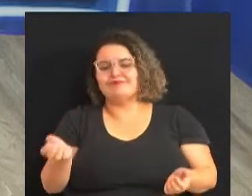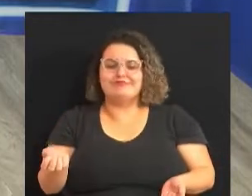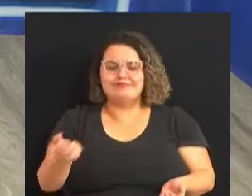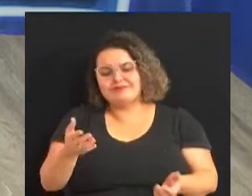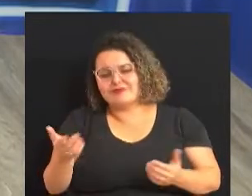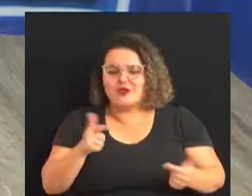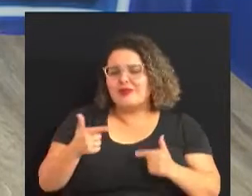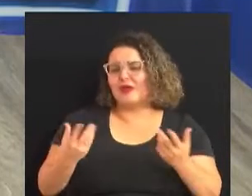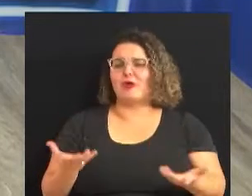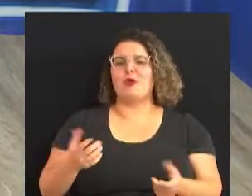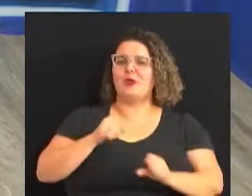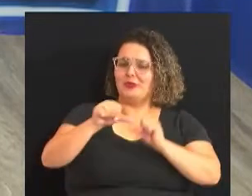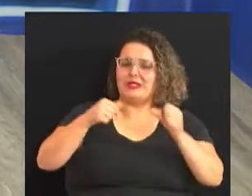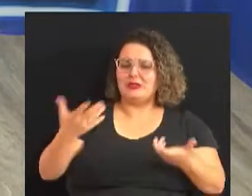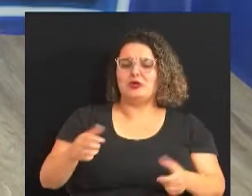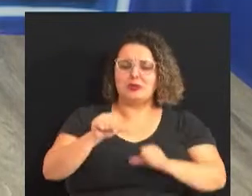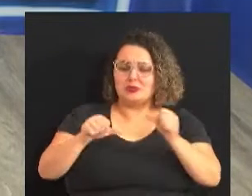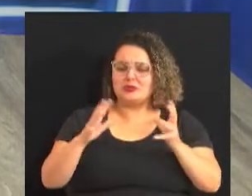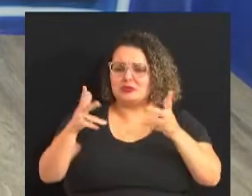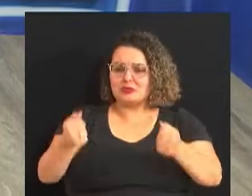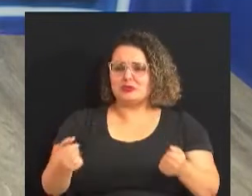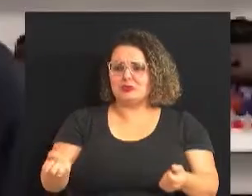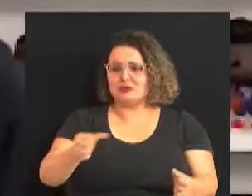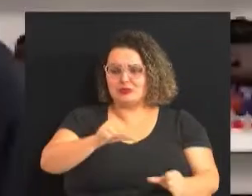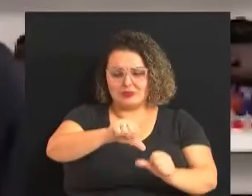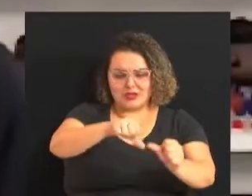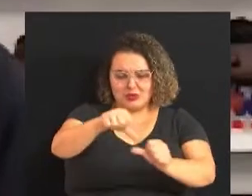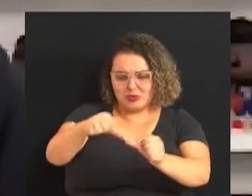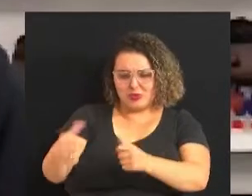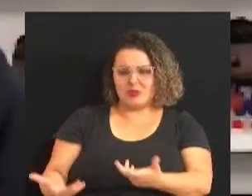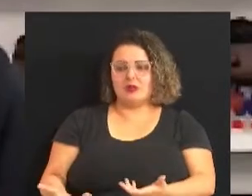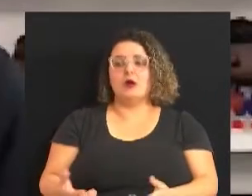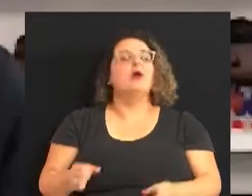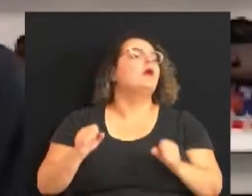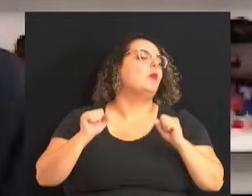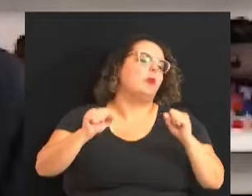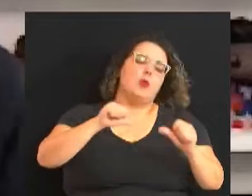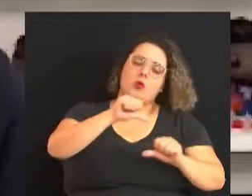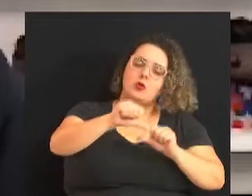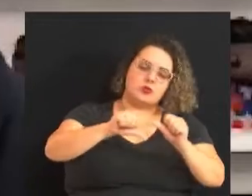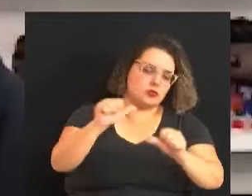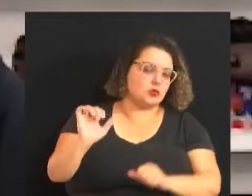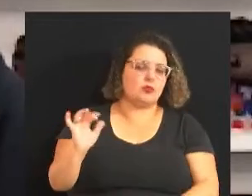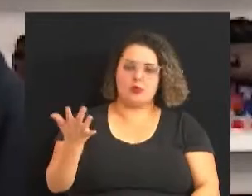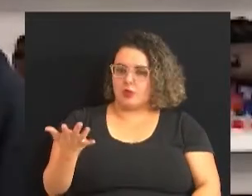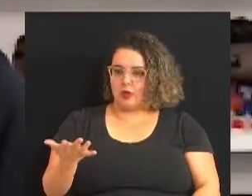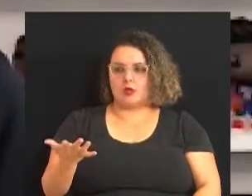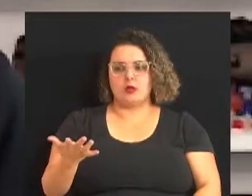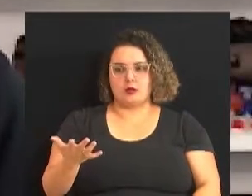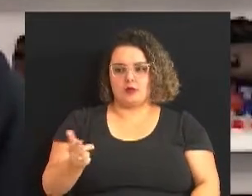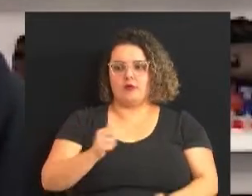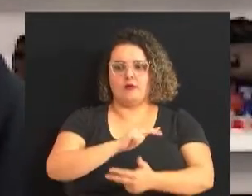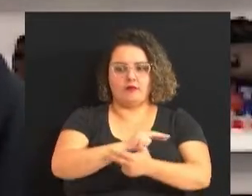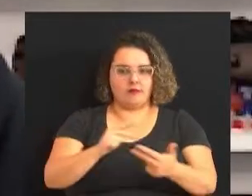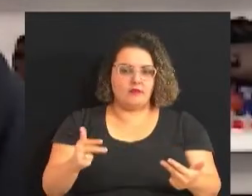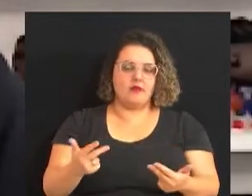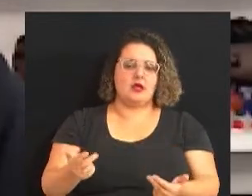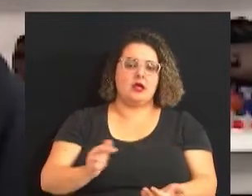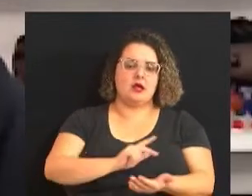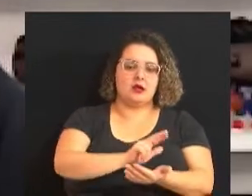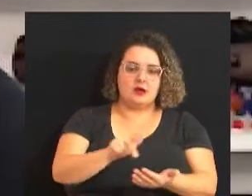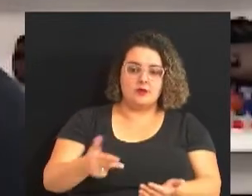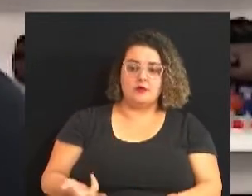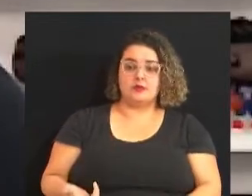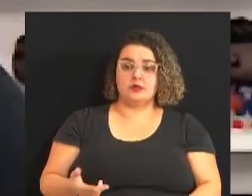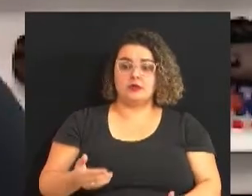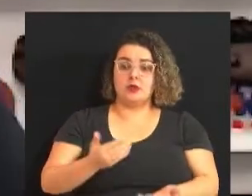mude tudo? Não. As trocas podem acontecer sem dúvida nenhuma. Acho que muita coisa até o início de outubro vai